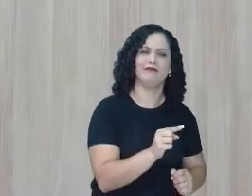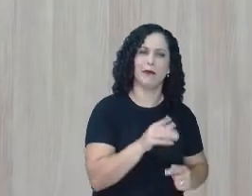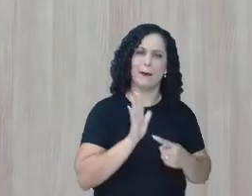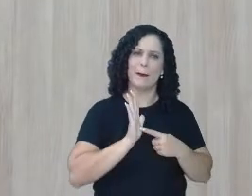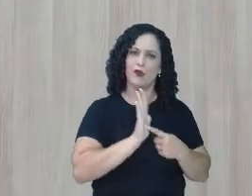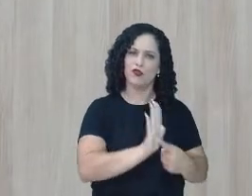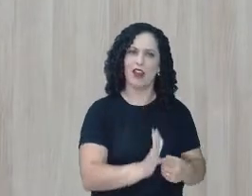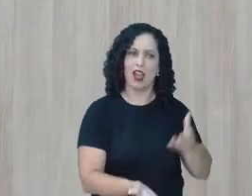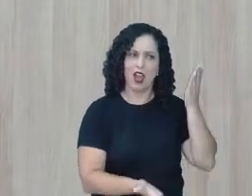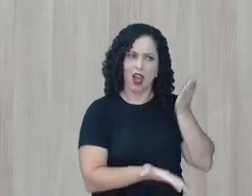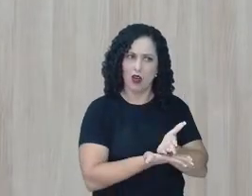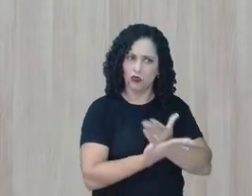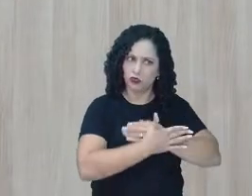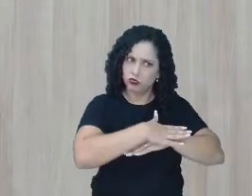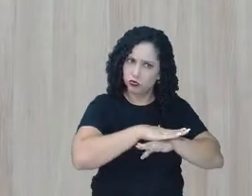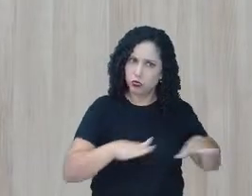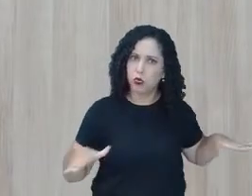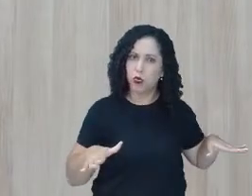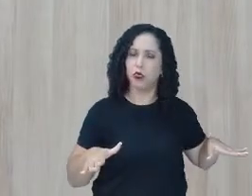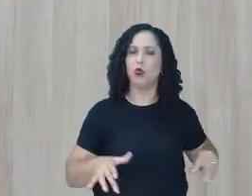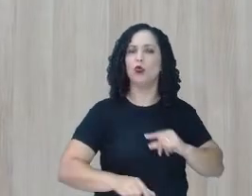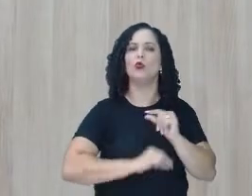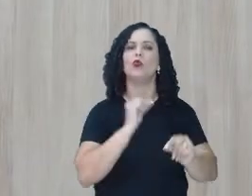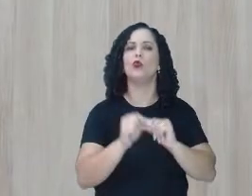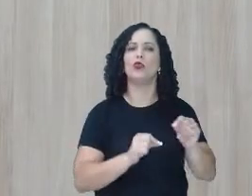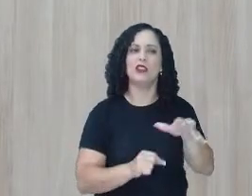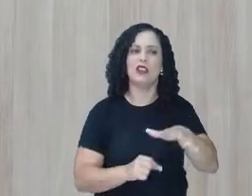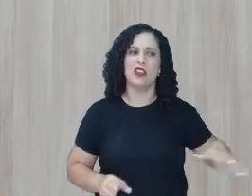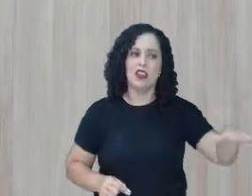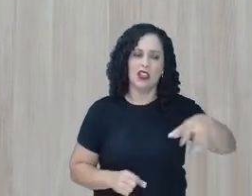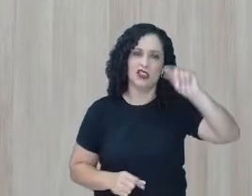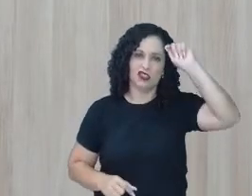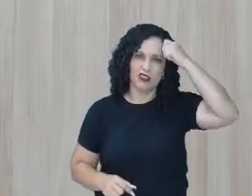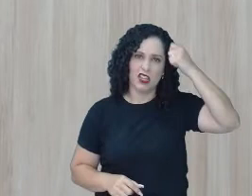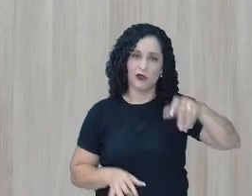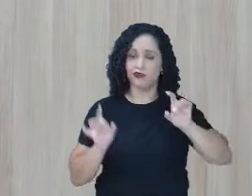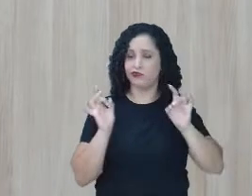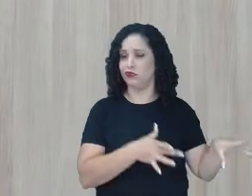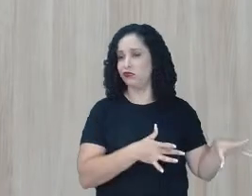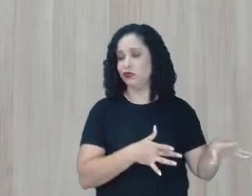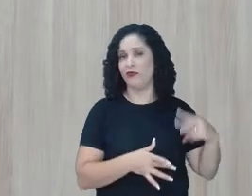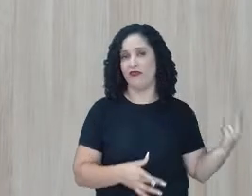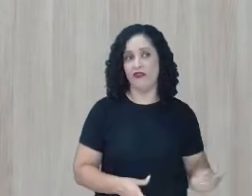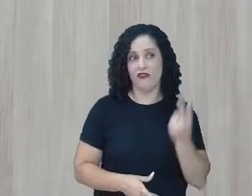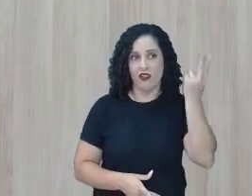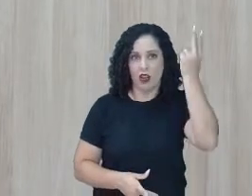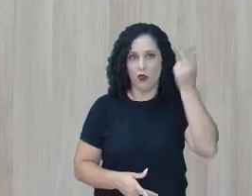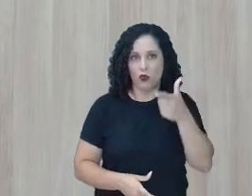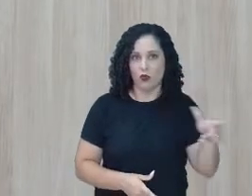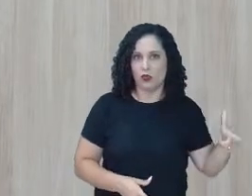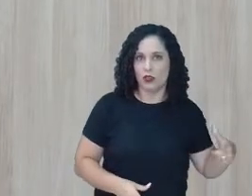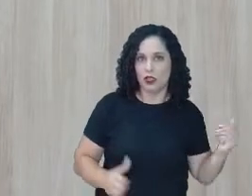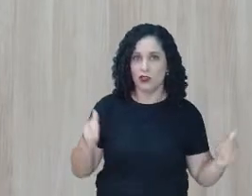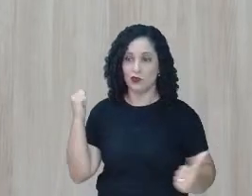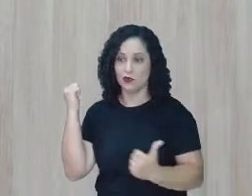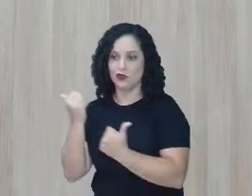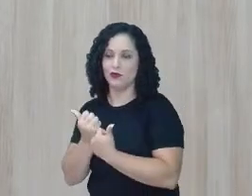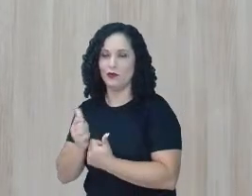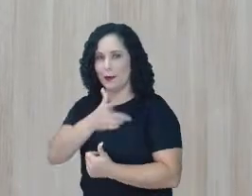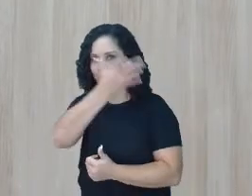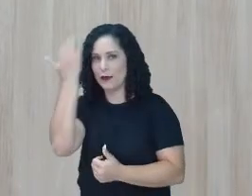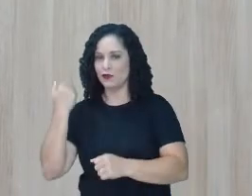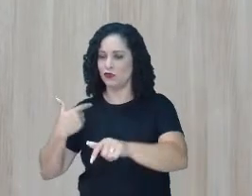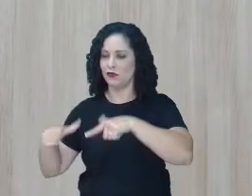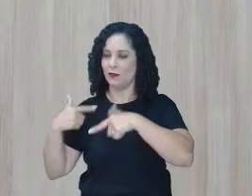iria acabar e quando ela acabou, essa população negra ela já não servia mais, e aí ela vai ser substituída por trabalhadores e